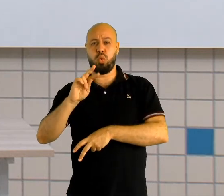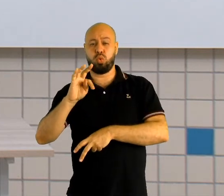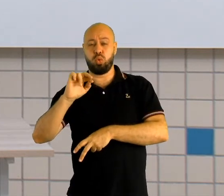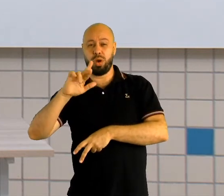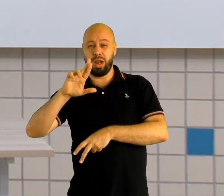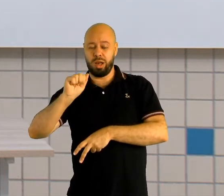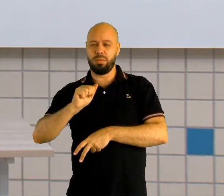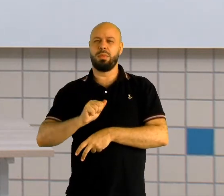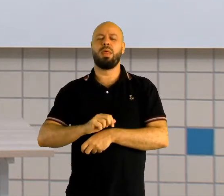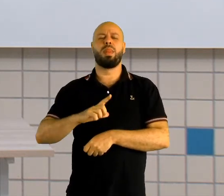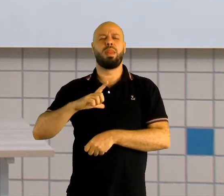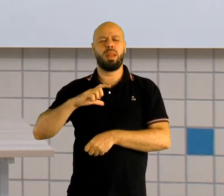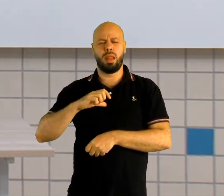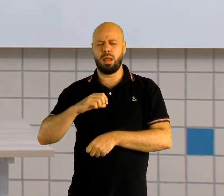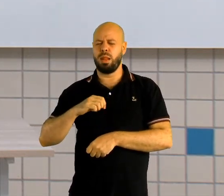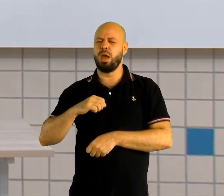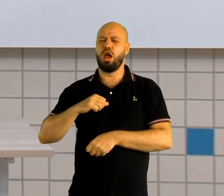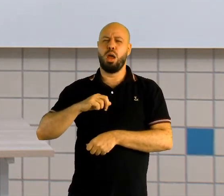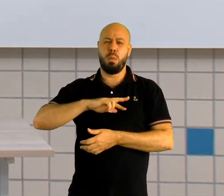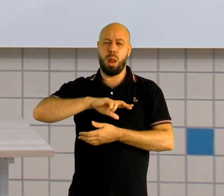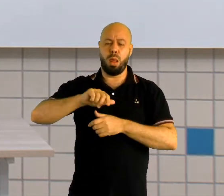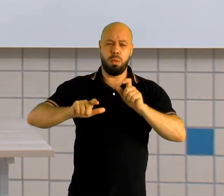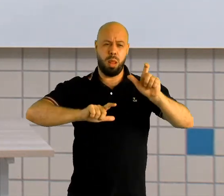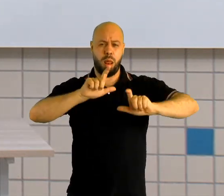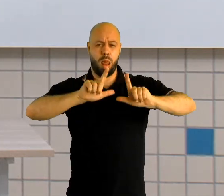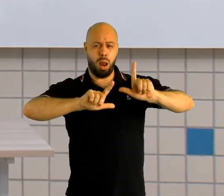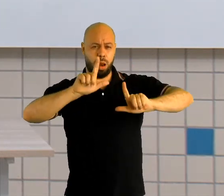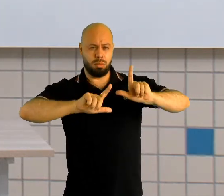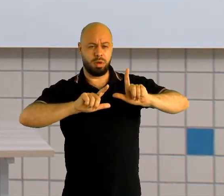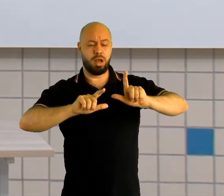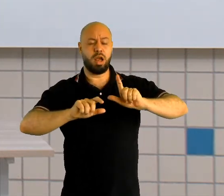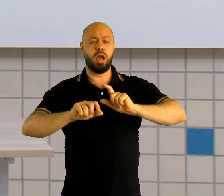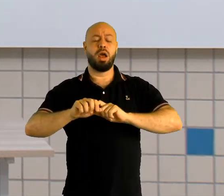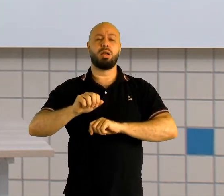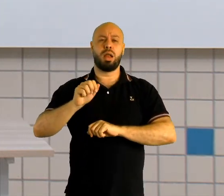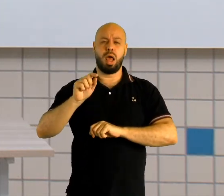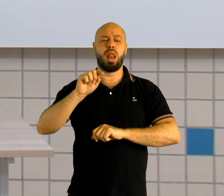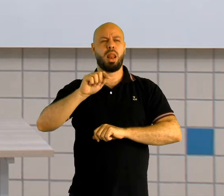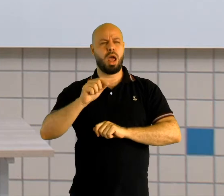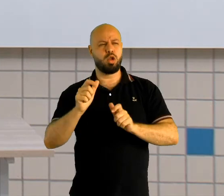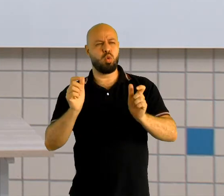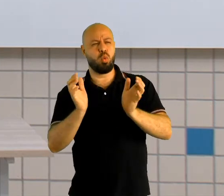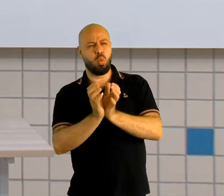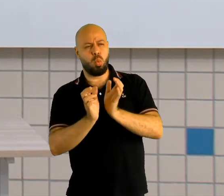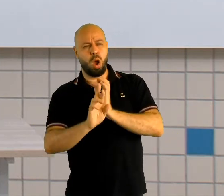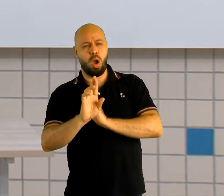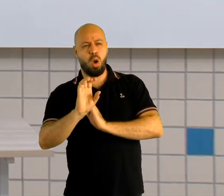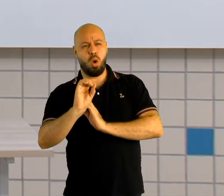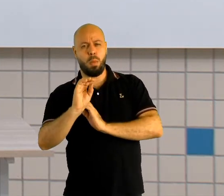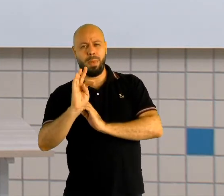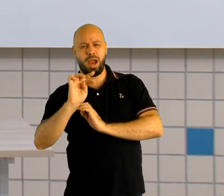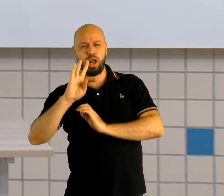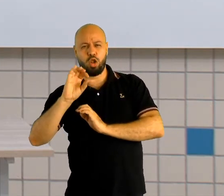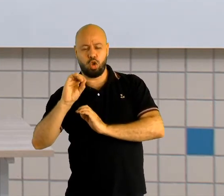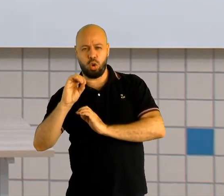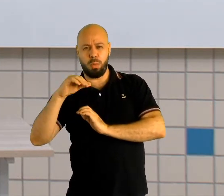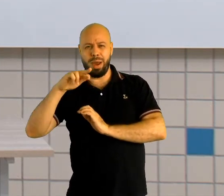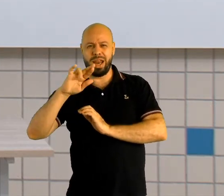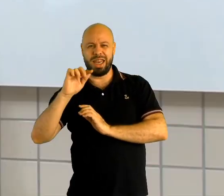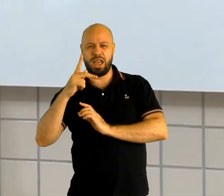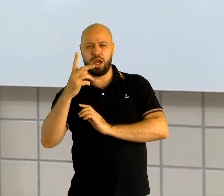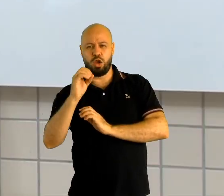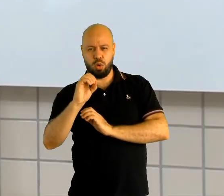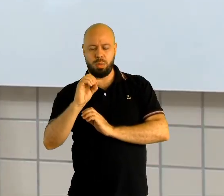Roberto Marinho, a aula número 9 e a aula número 10. Essas aulas elas estão disponíveis no